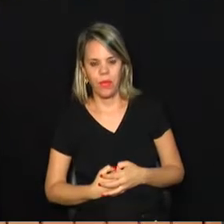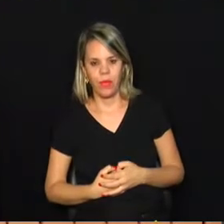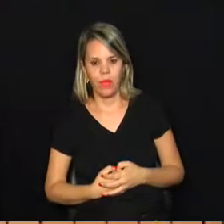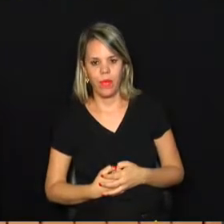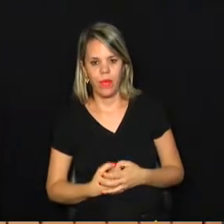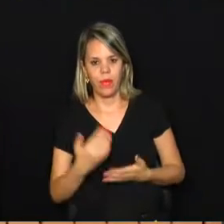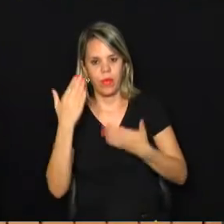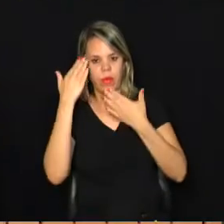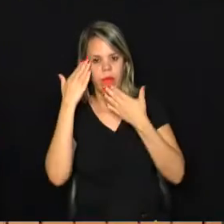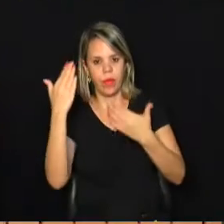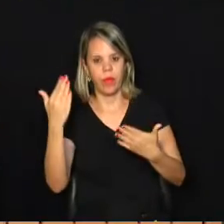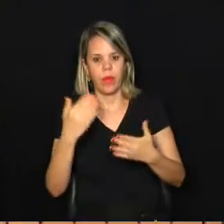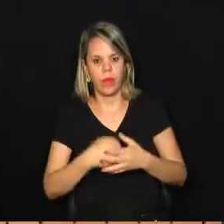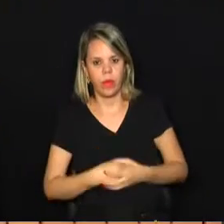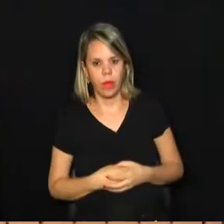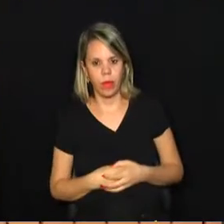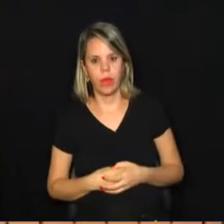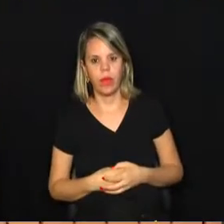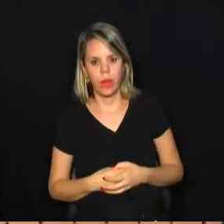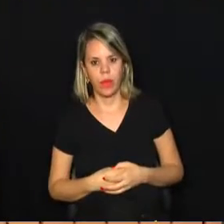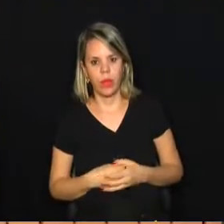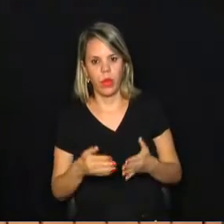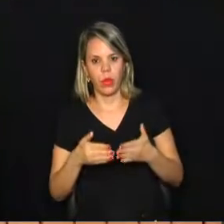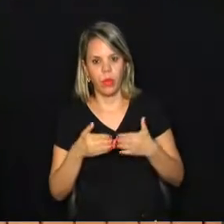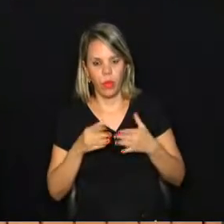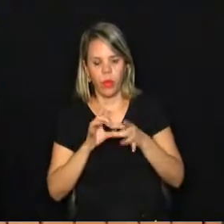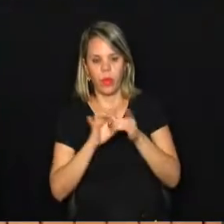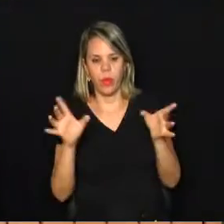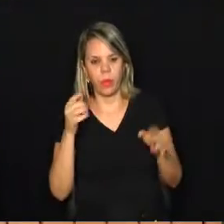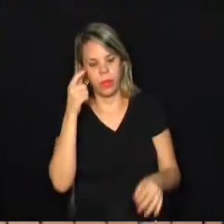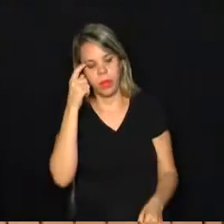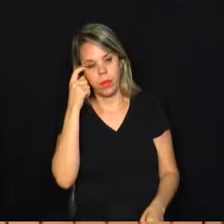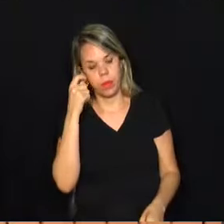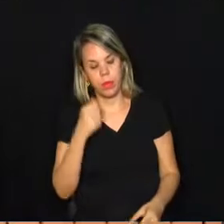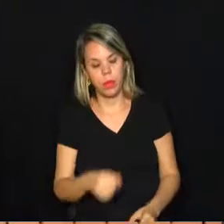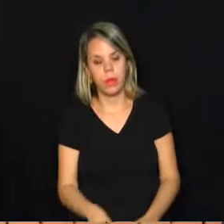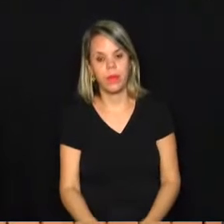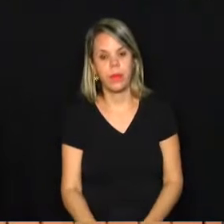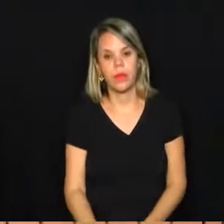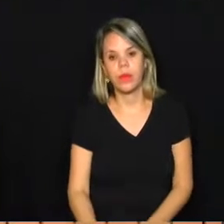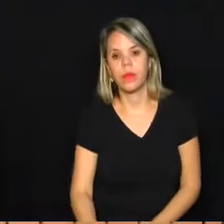Muito obrigado, doutor Sérgio. Panuto, por favor, à disposição.